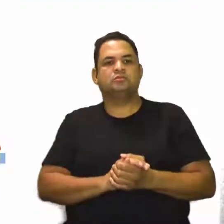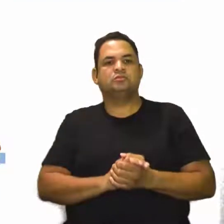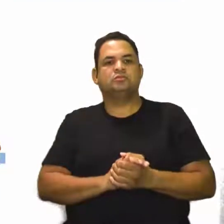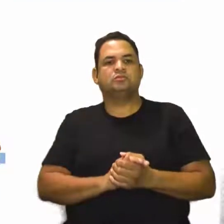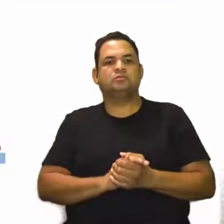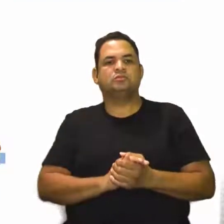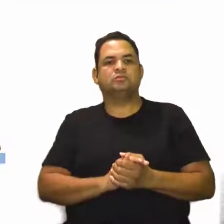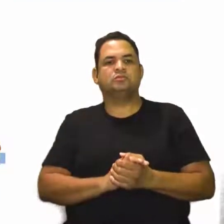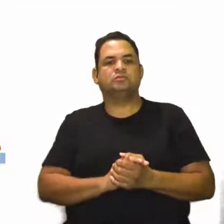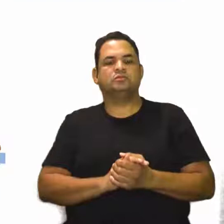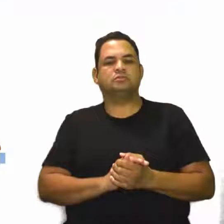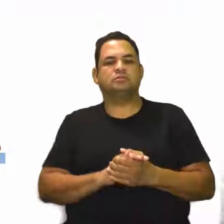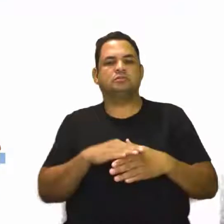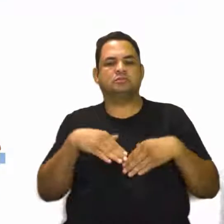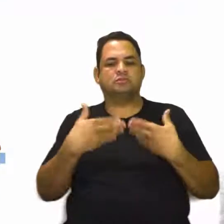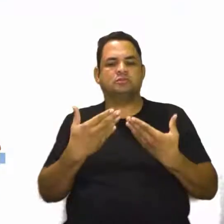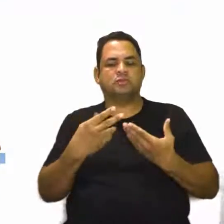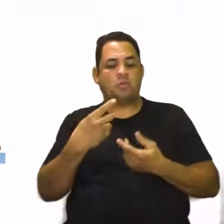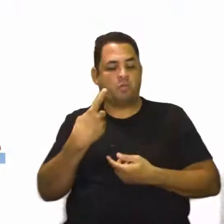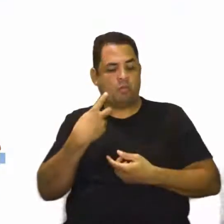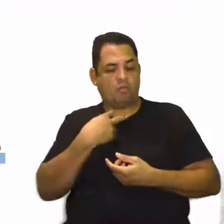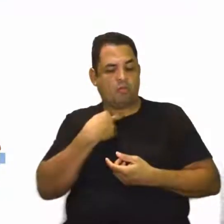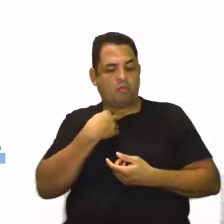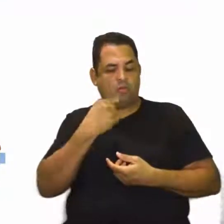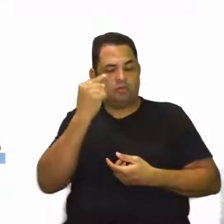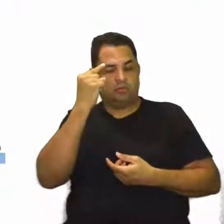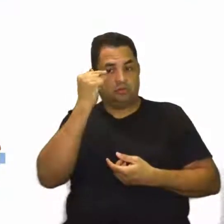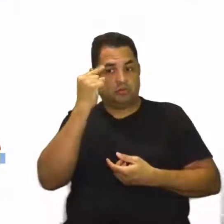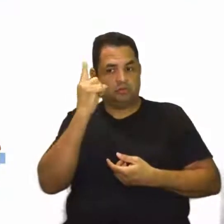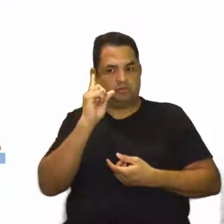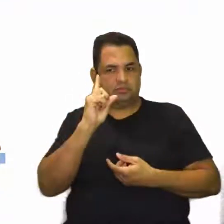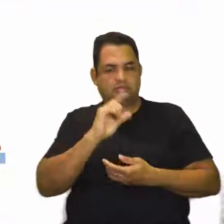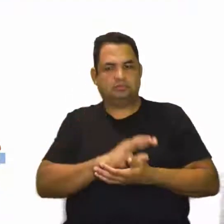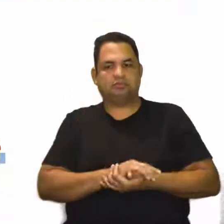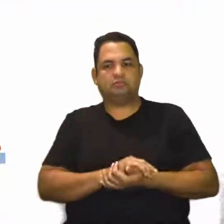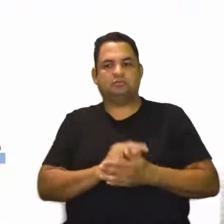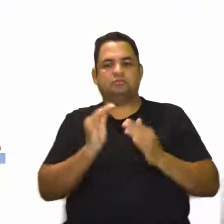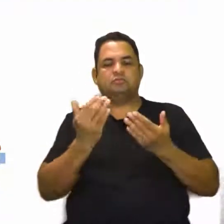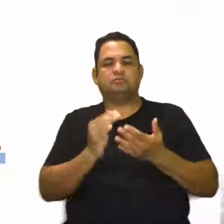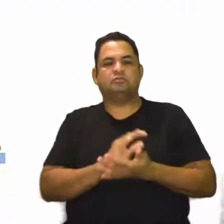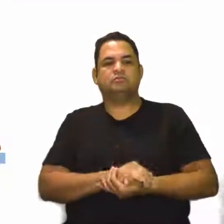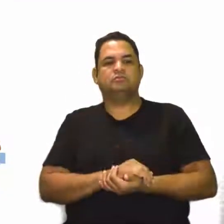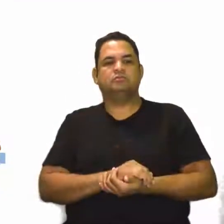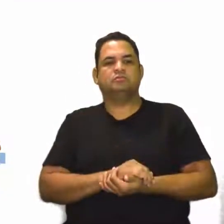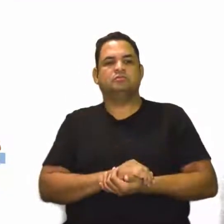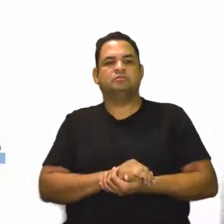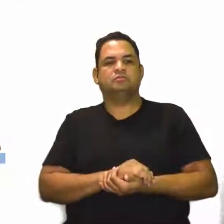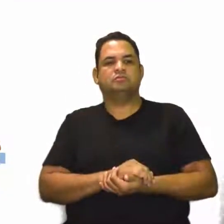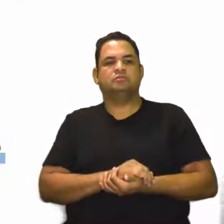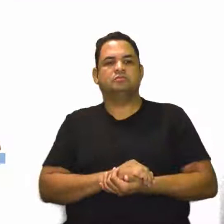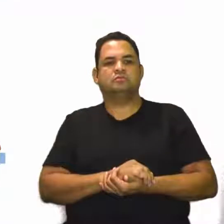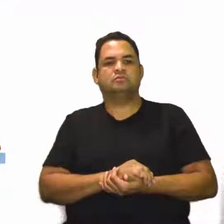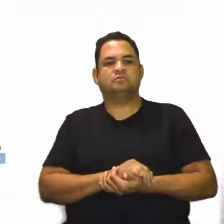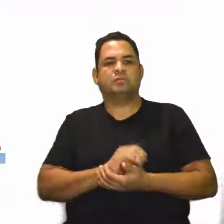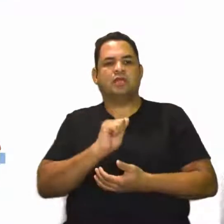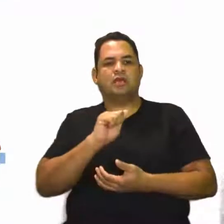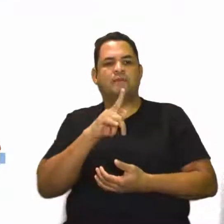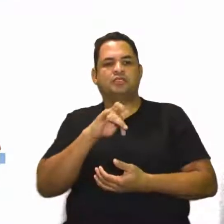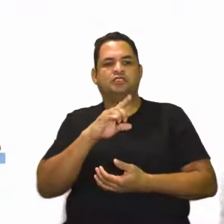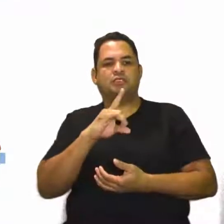peraí, professora, eu vou anotar. Quando eu digo sem piscar, fica atento na avaliação. Então, veja bem. Aptidão